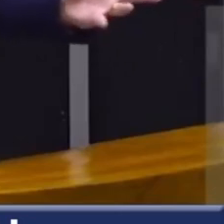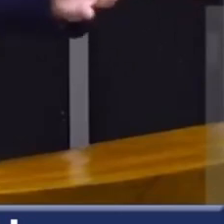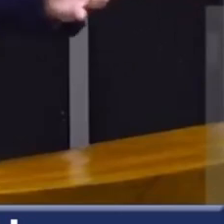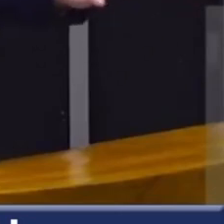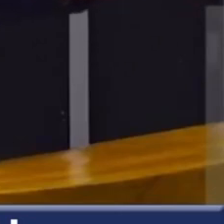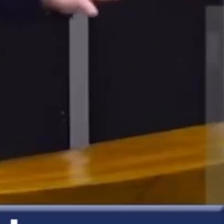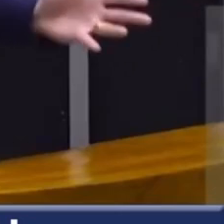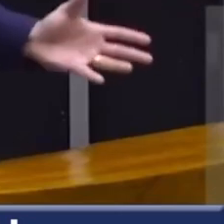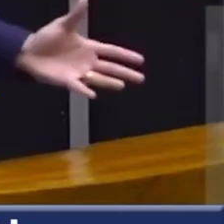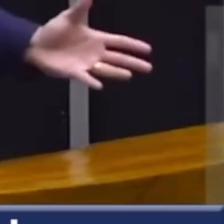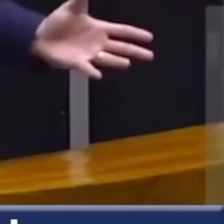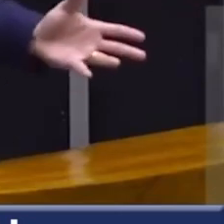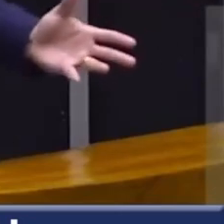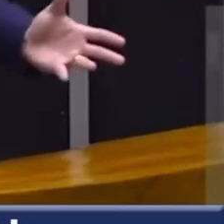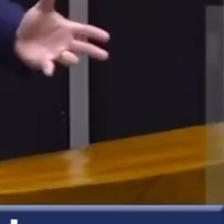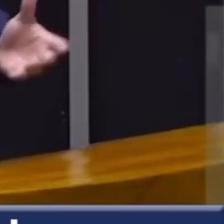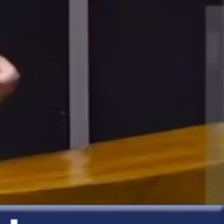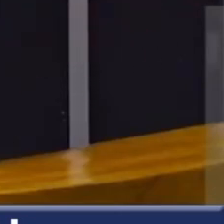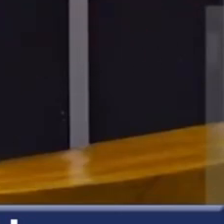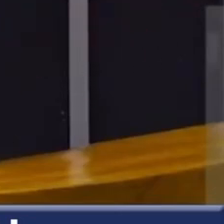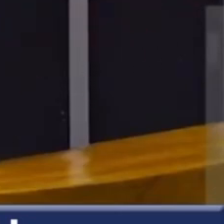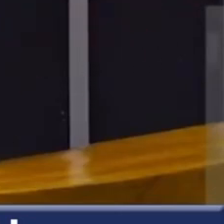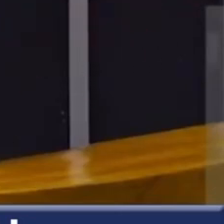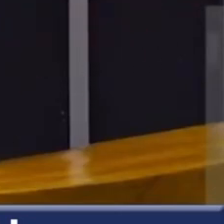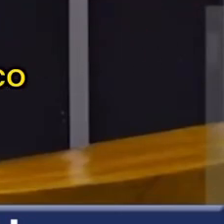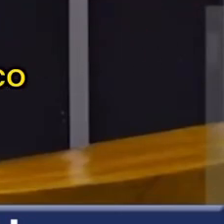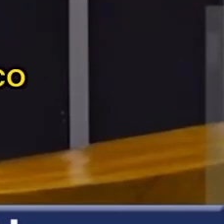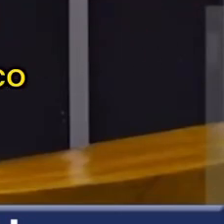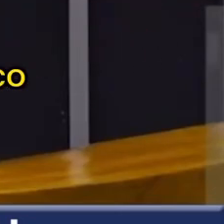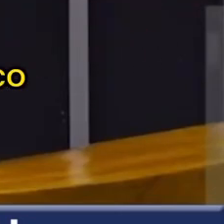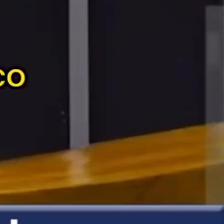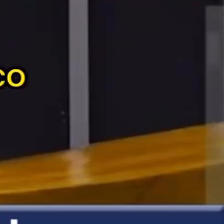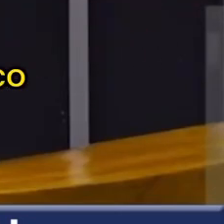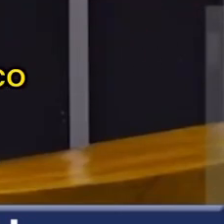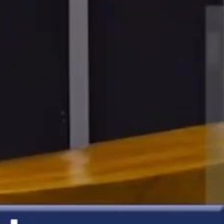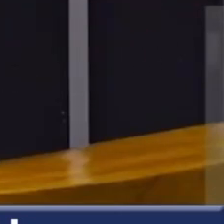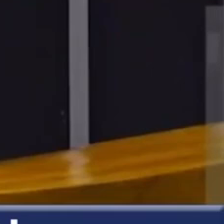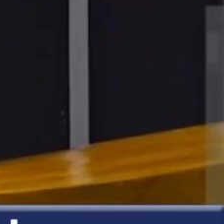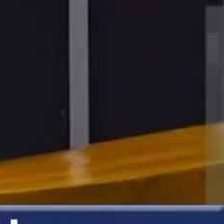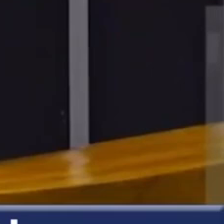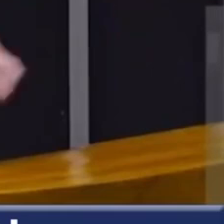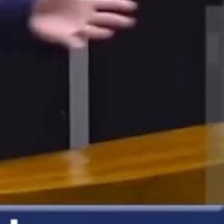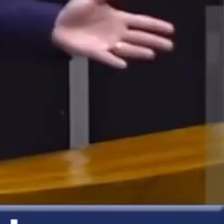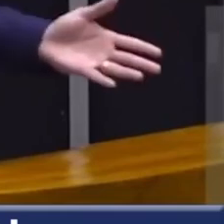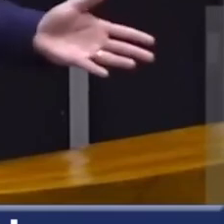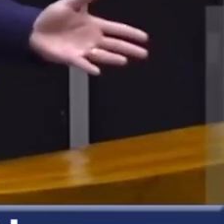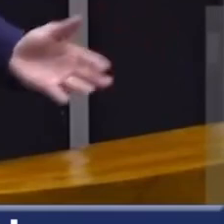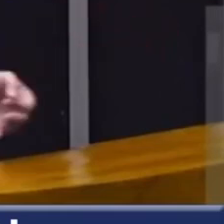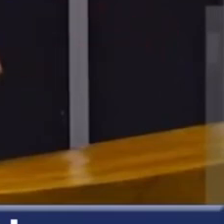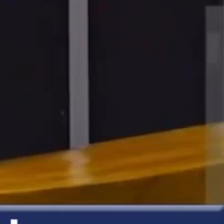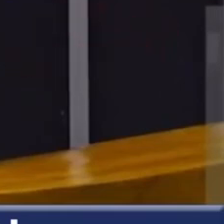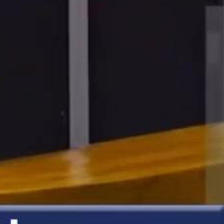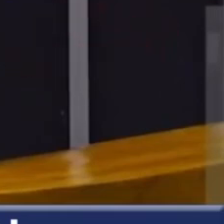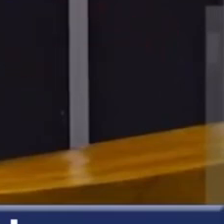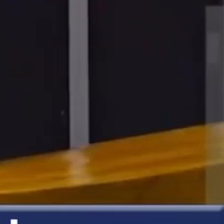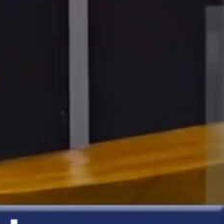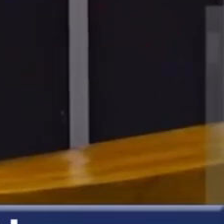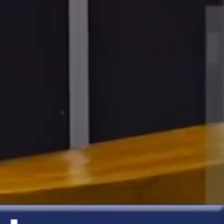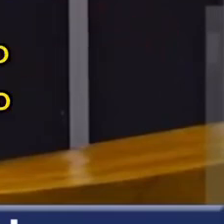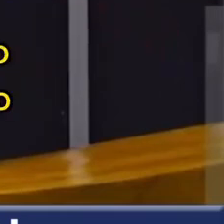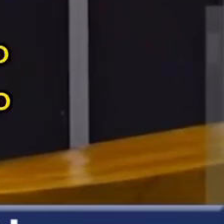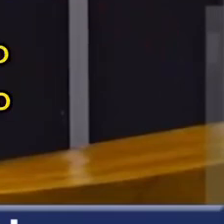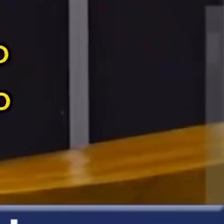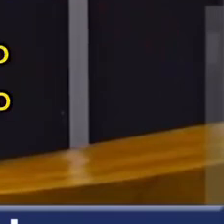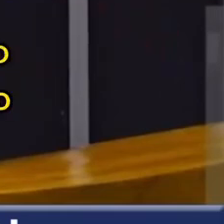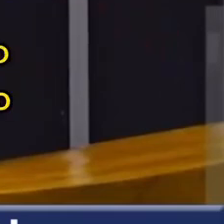Coelho foi a internet para dizer que está arrependido que é um governo patético e é isso aí é um governo patético